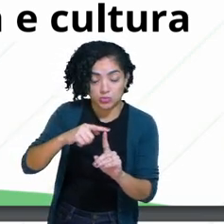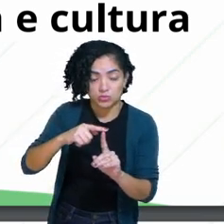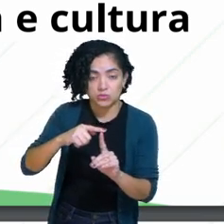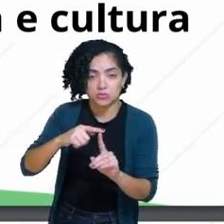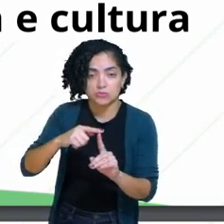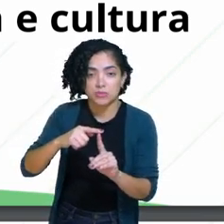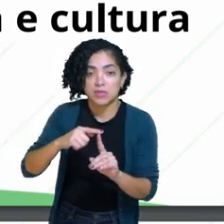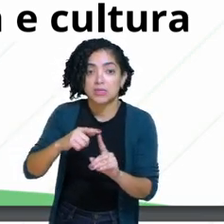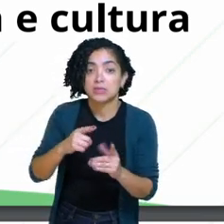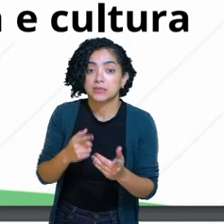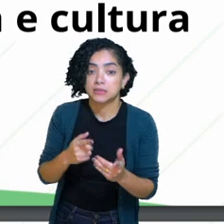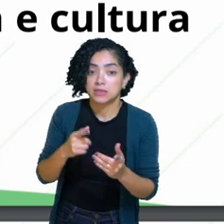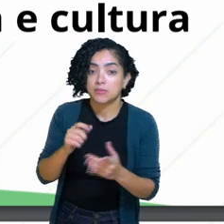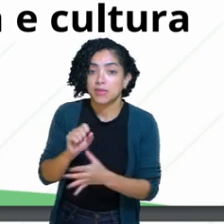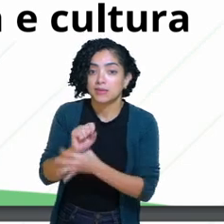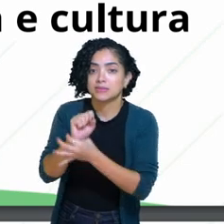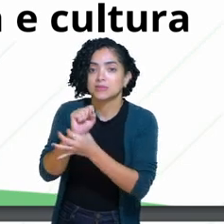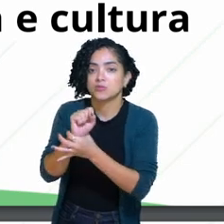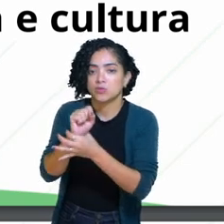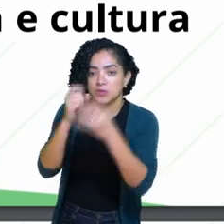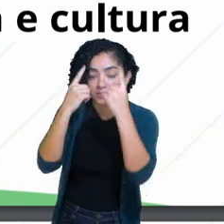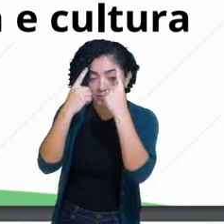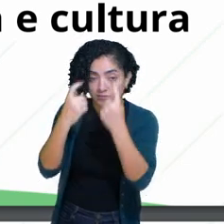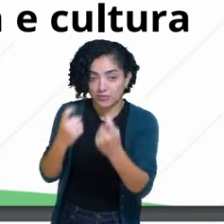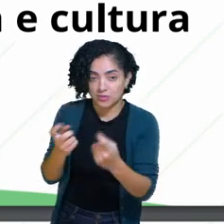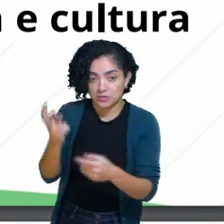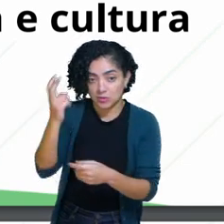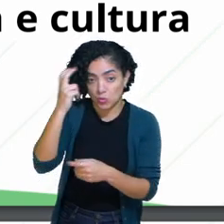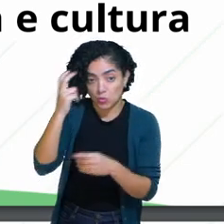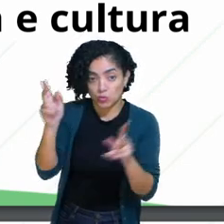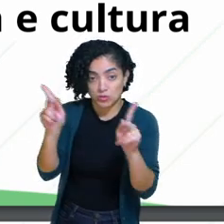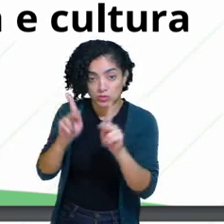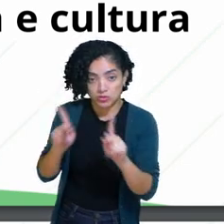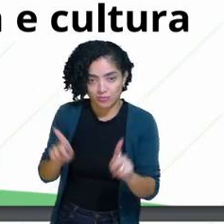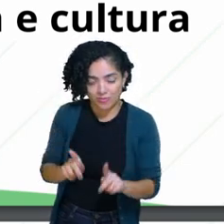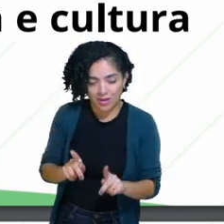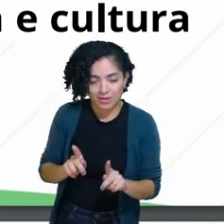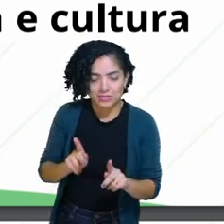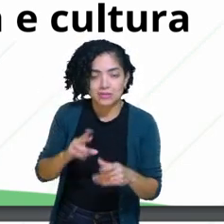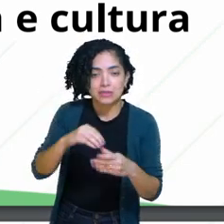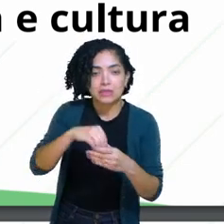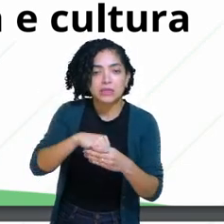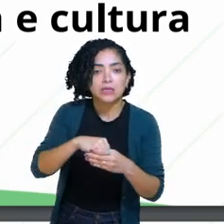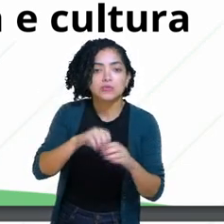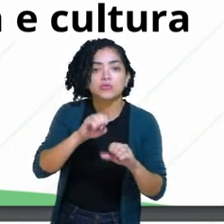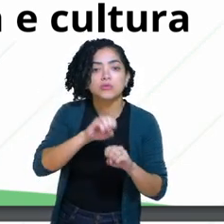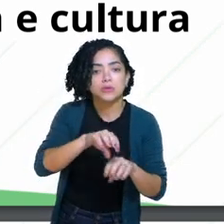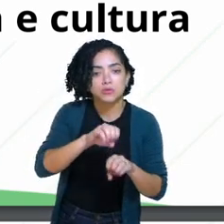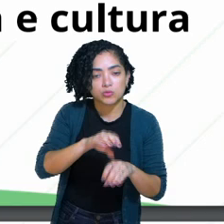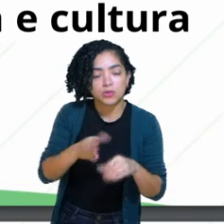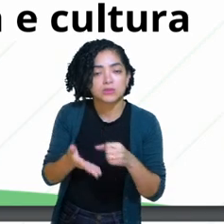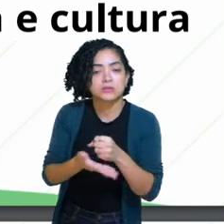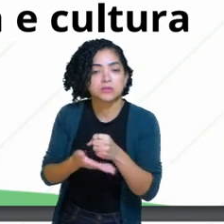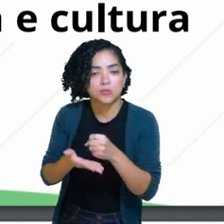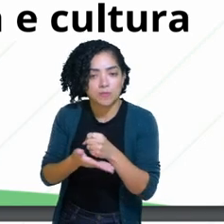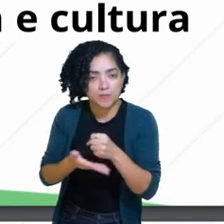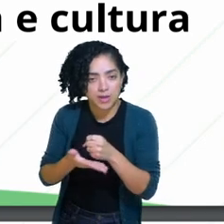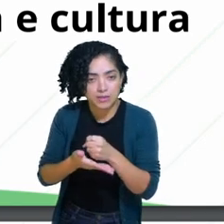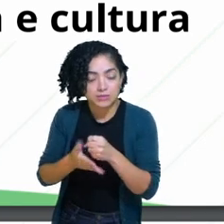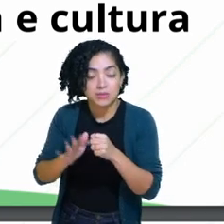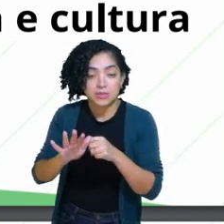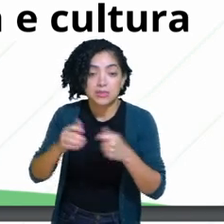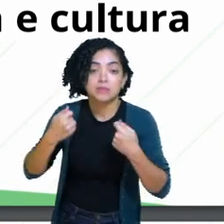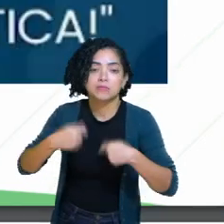incluir a questão da segurança violência e cultura de paz na Educação Básica que é um tema que está sendo tratado pelo integra mas precisa